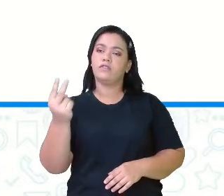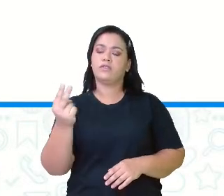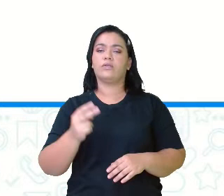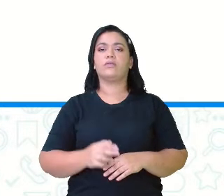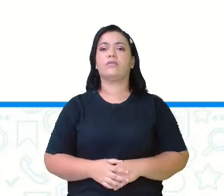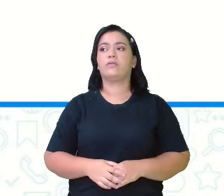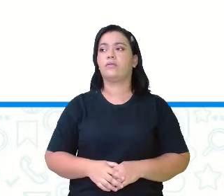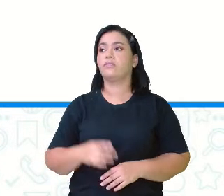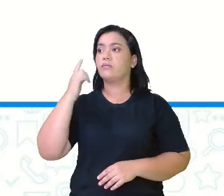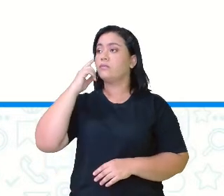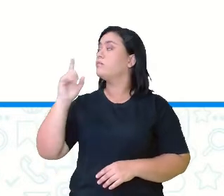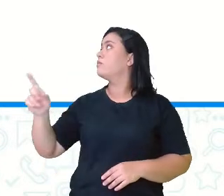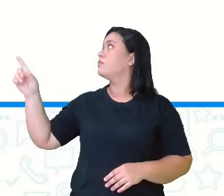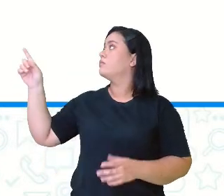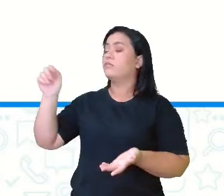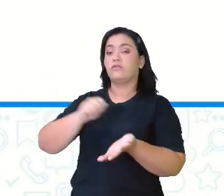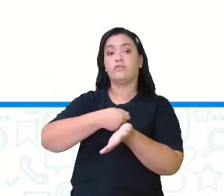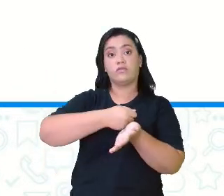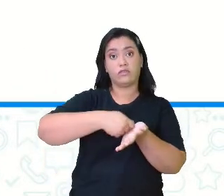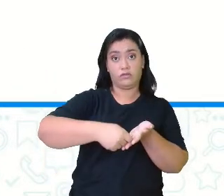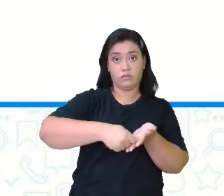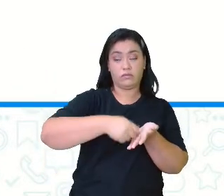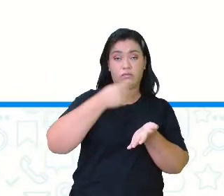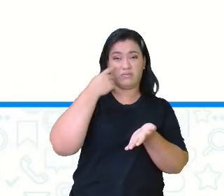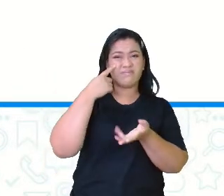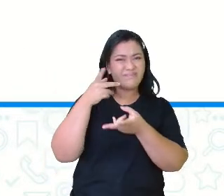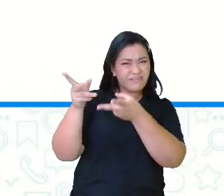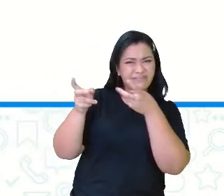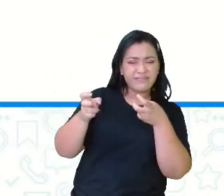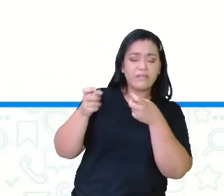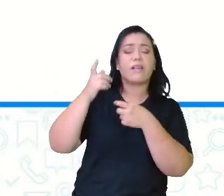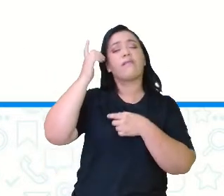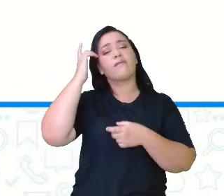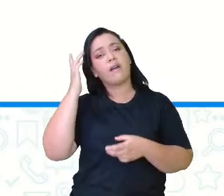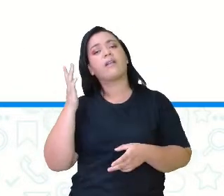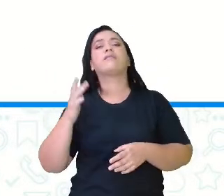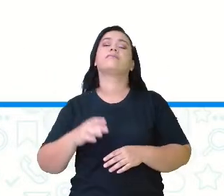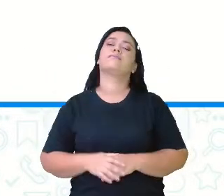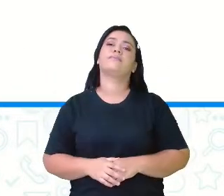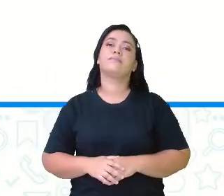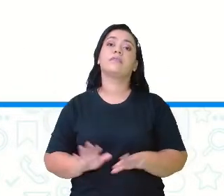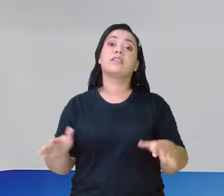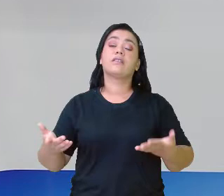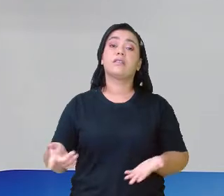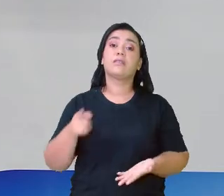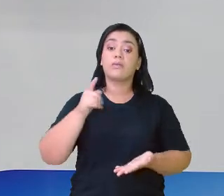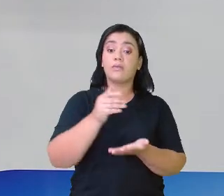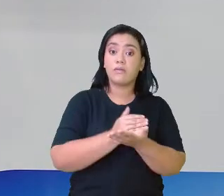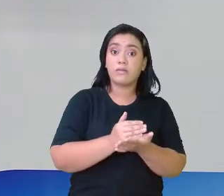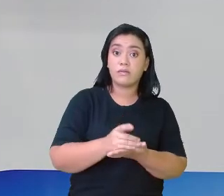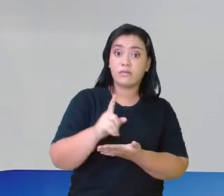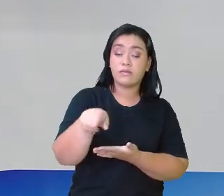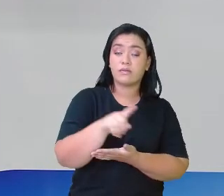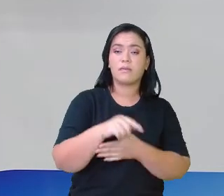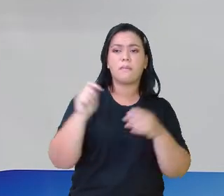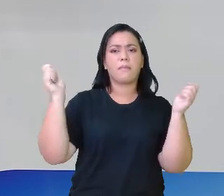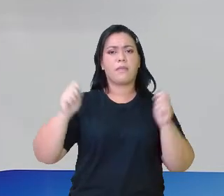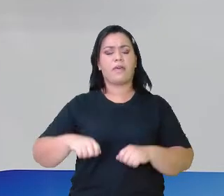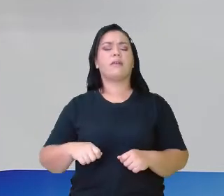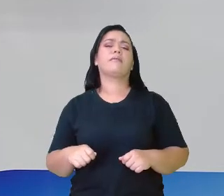2.022. Estão vendo, pessoal, como fica fácil a partir do momento que vocês